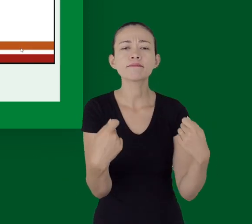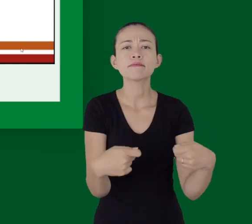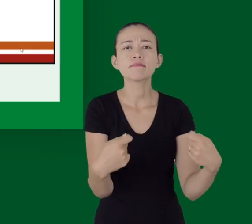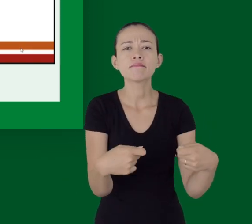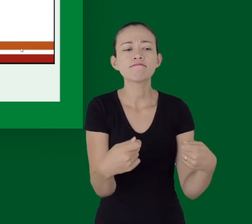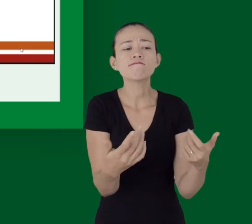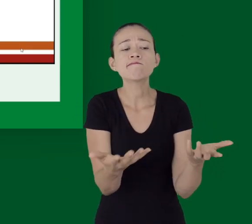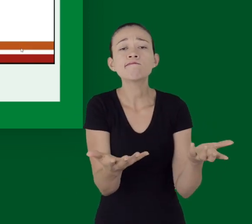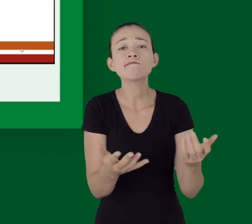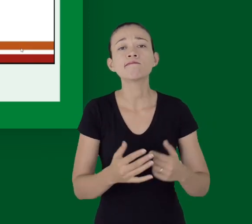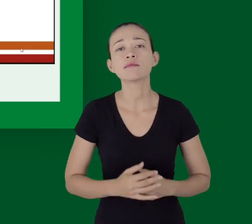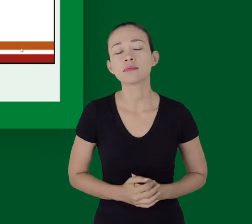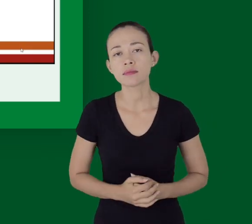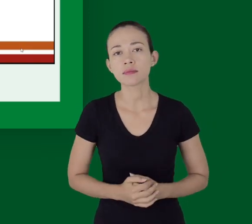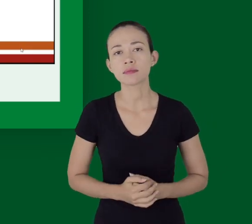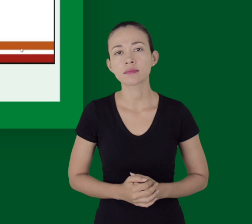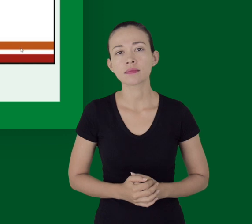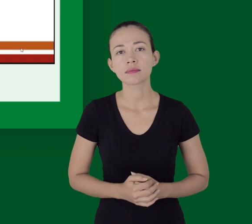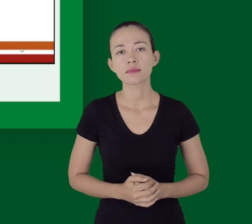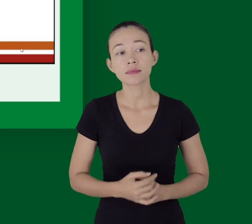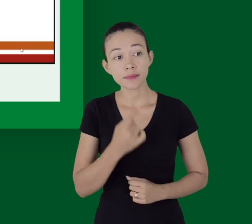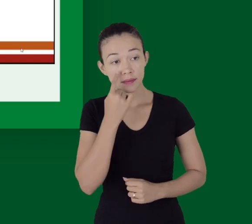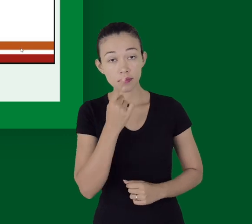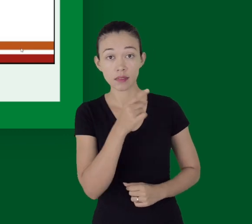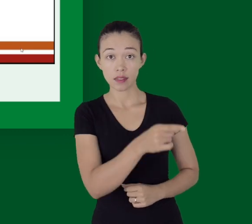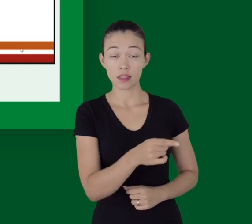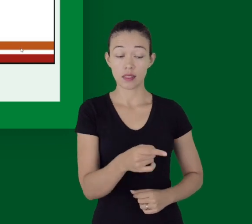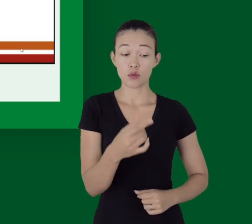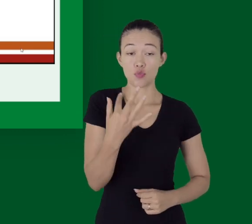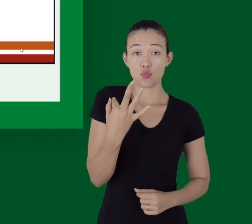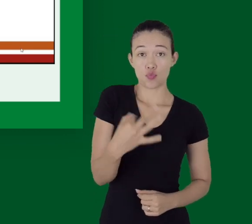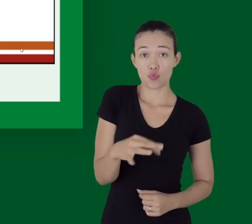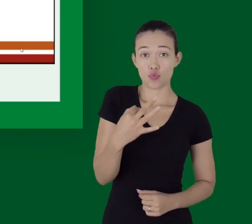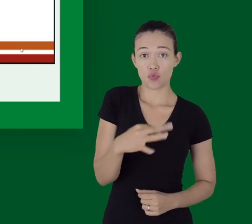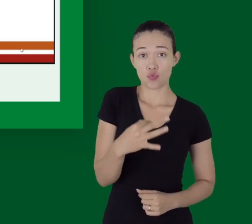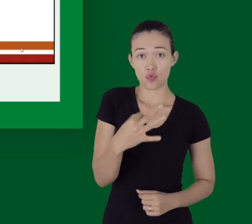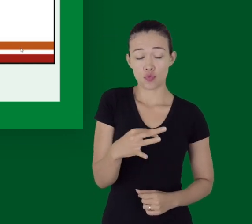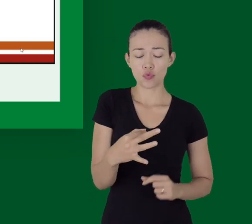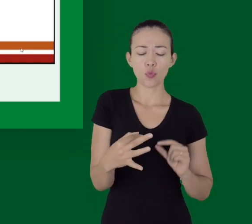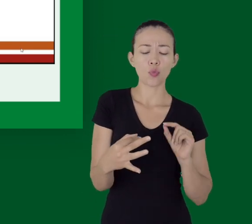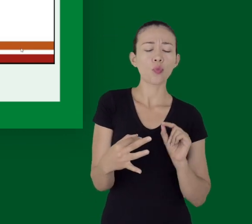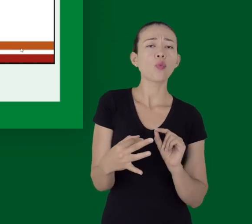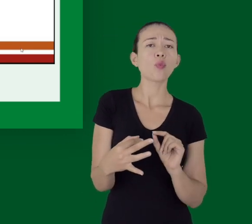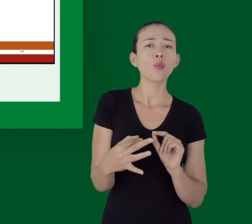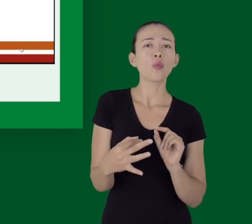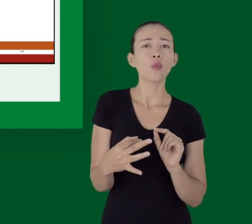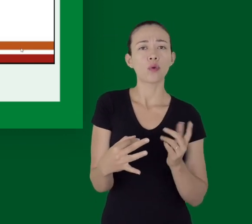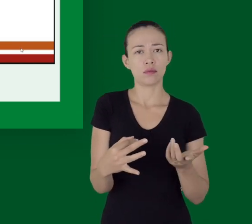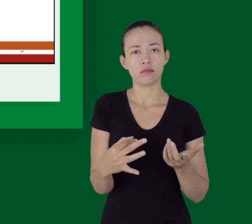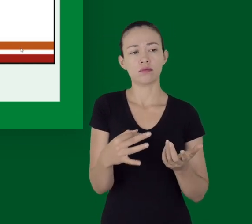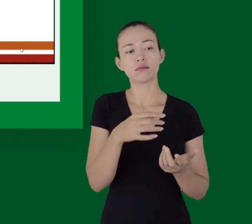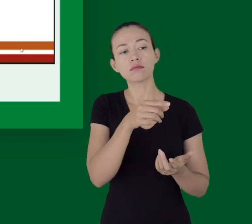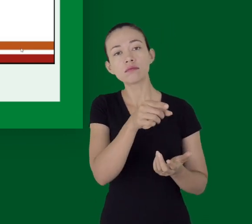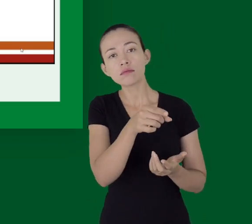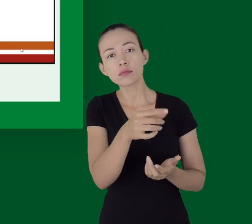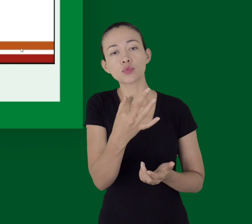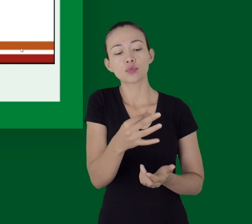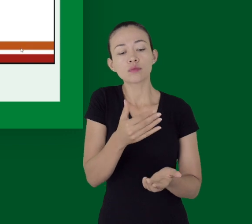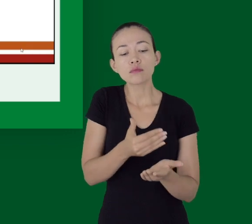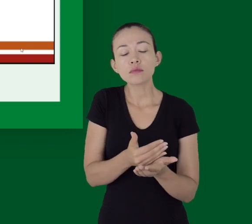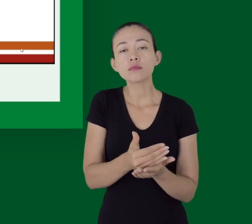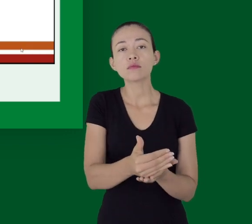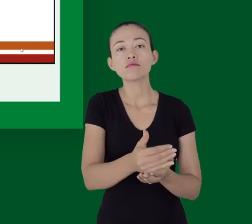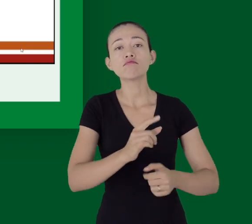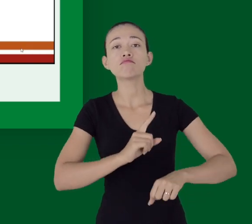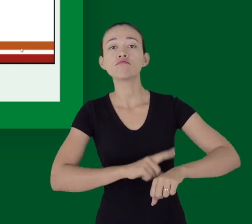importar com das queixas? Seria as características da dor, né? Como é que é a dor, que horas que ela